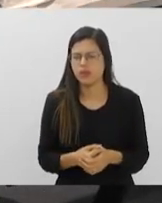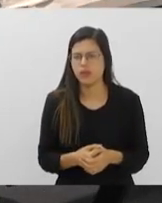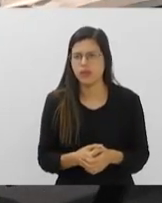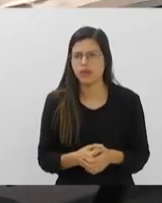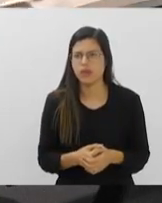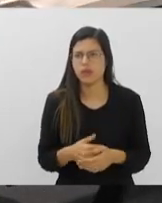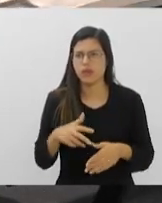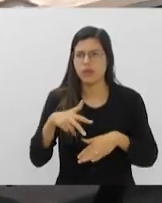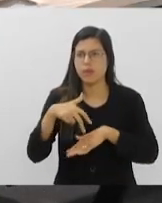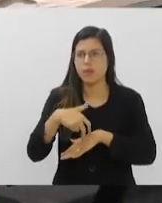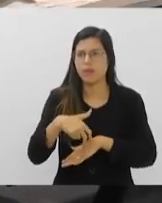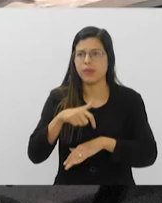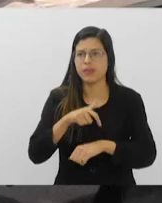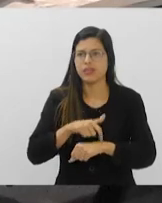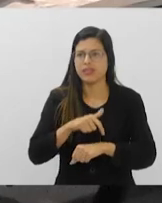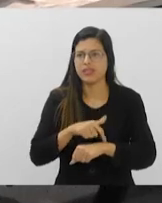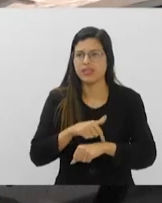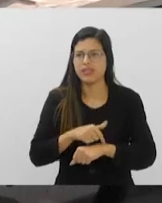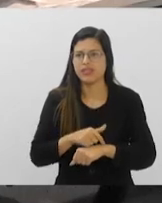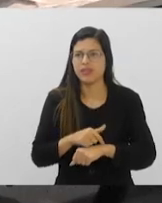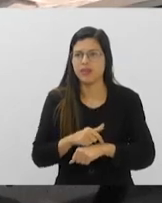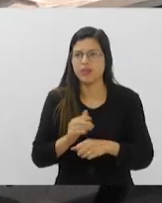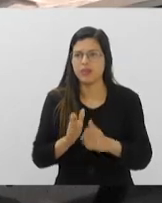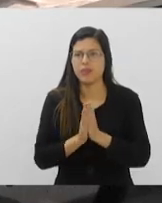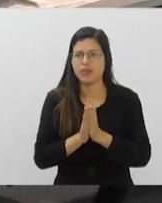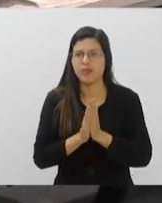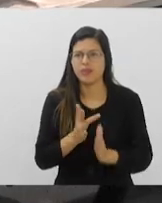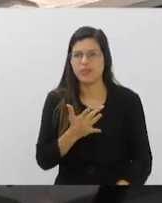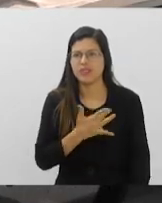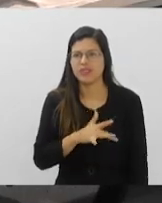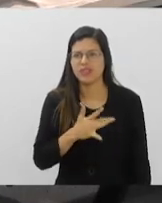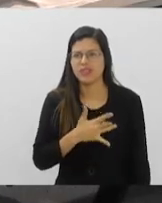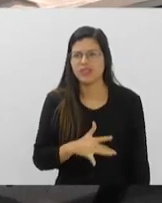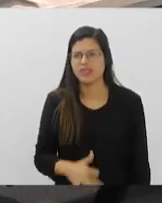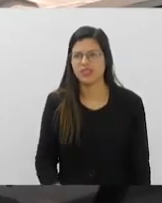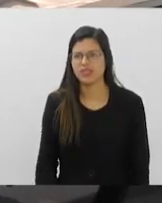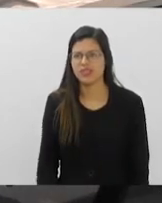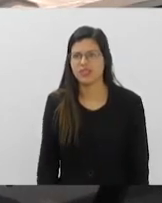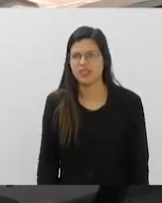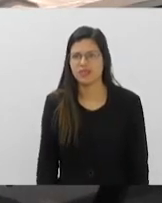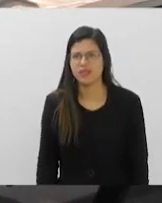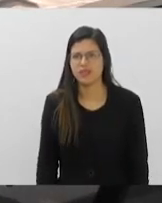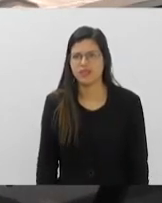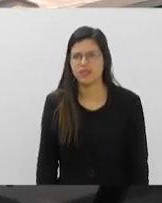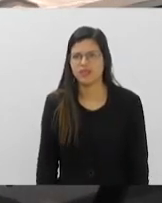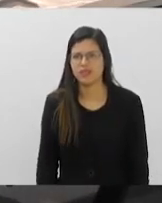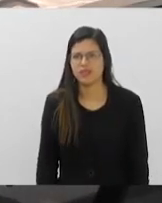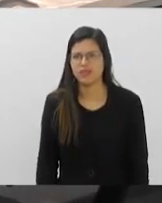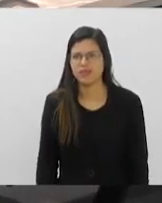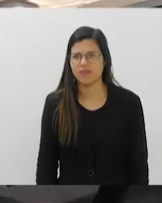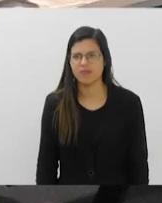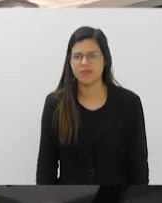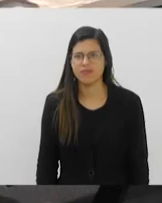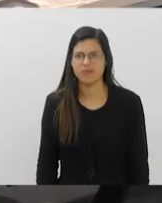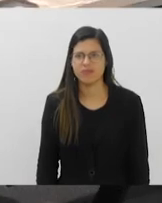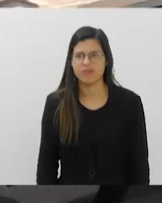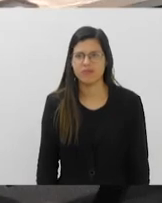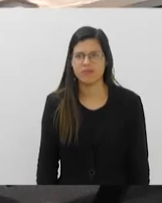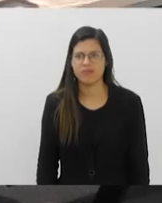em pé isso esse tempo inteiro pelo amor de Deus tadinha é que ela colocou